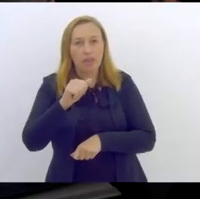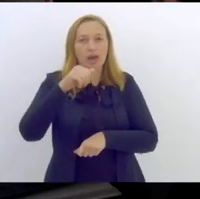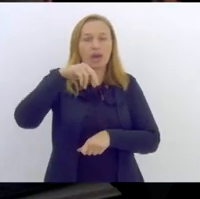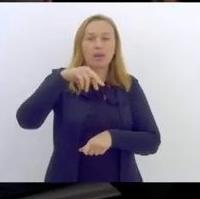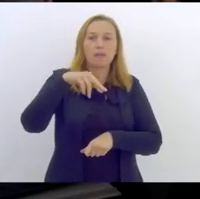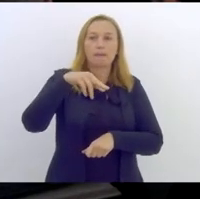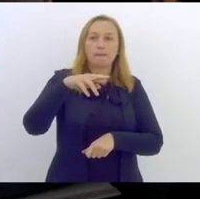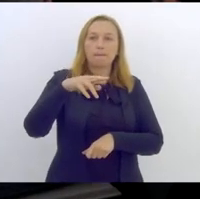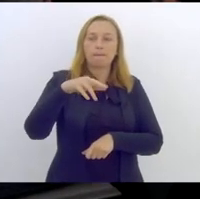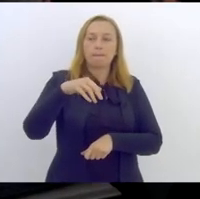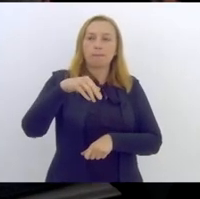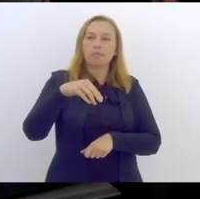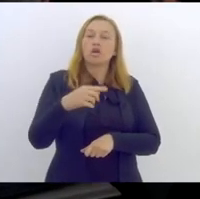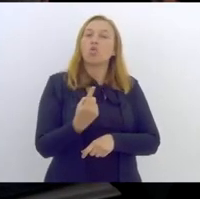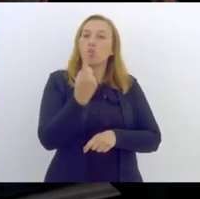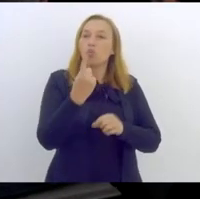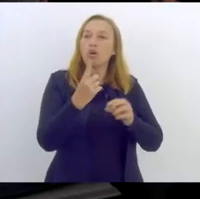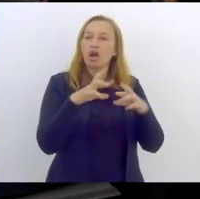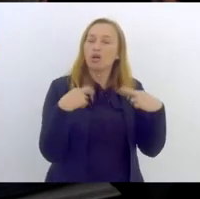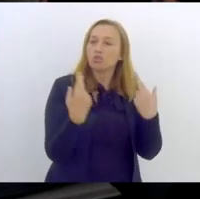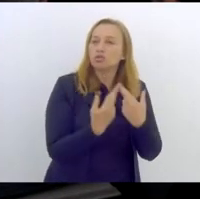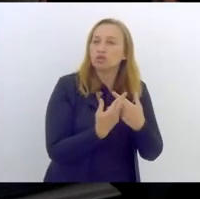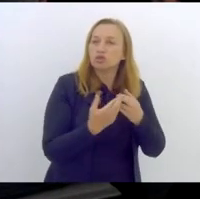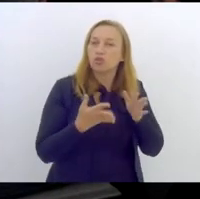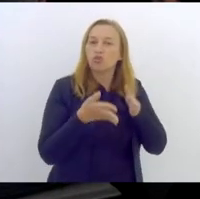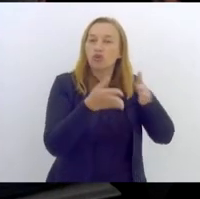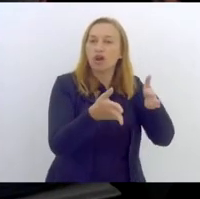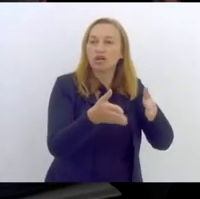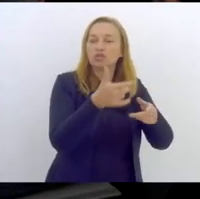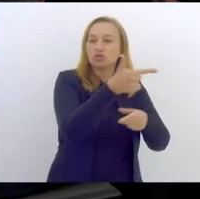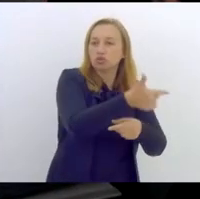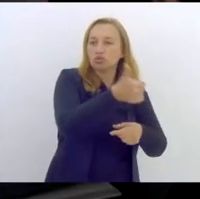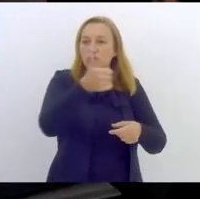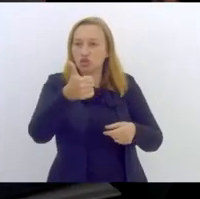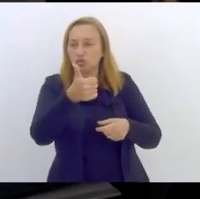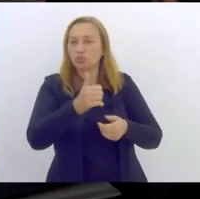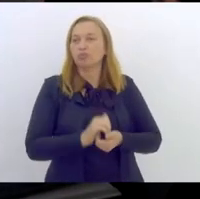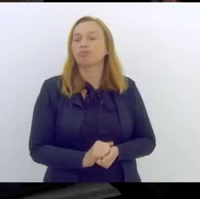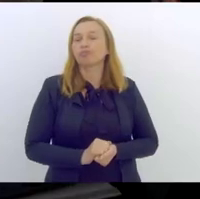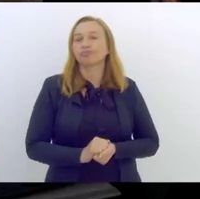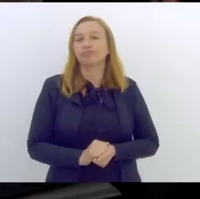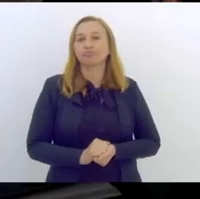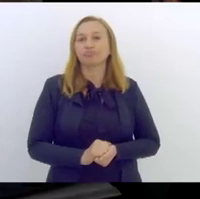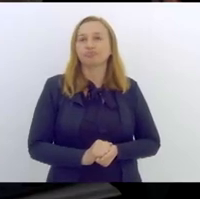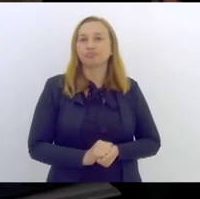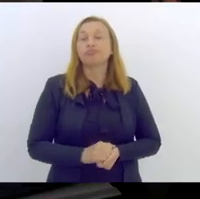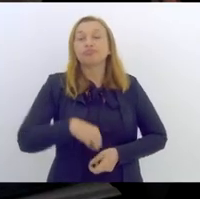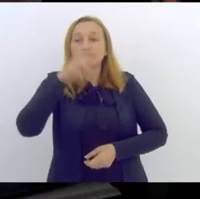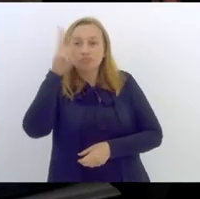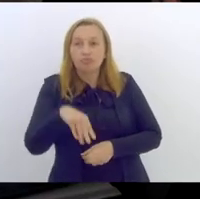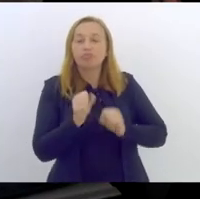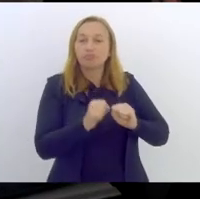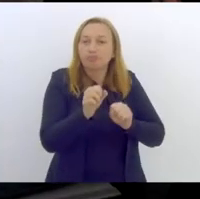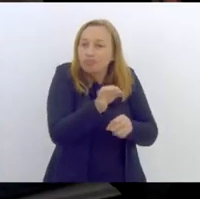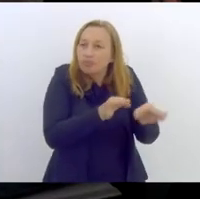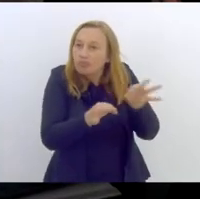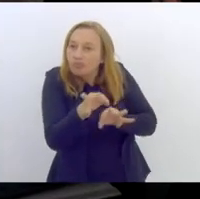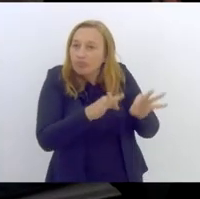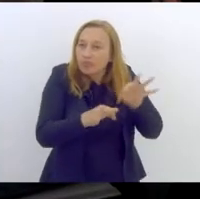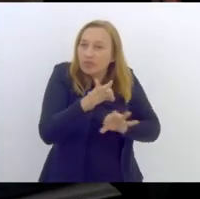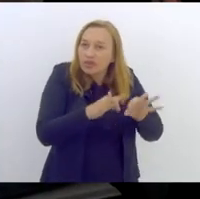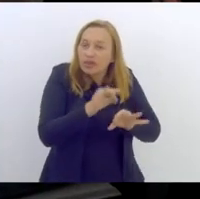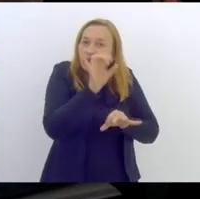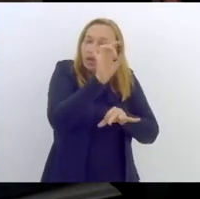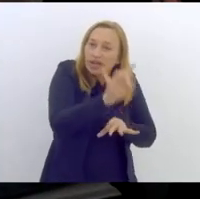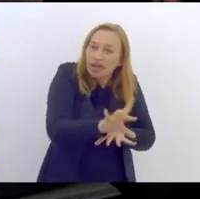é que a gente faça uma reunião específica sobre 2021 E aí quem puder se organizar para